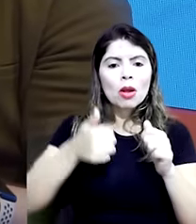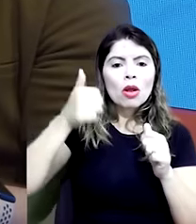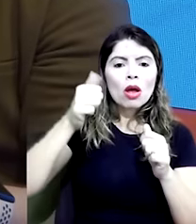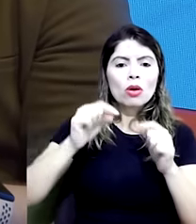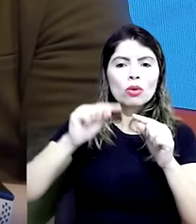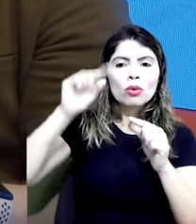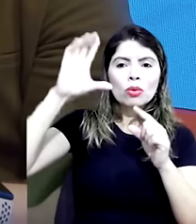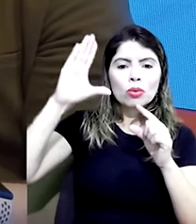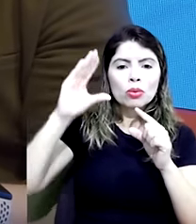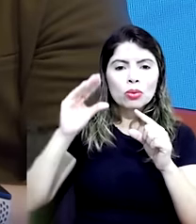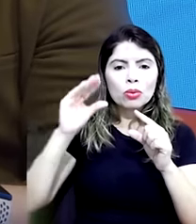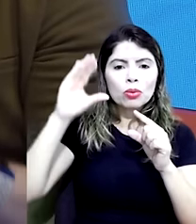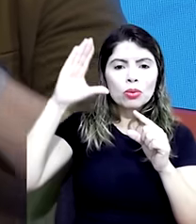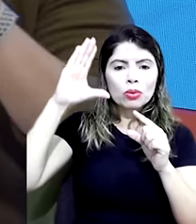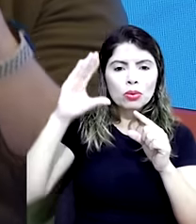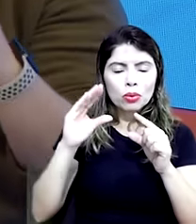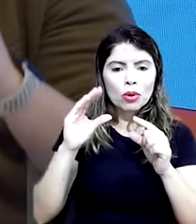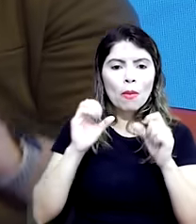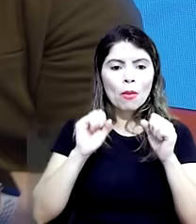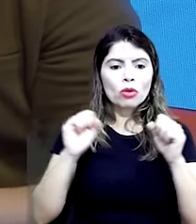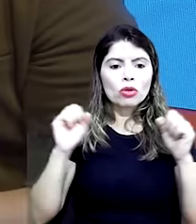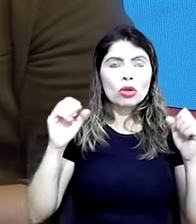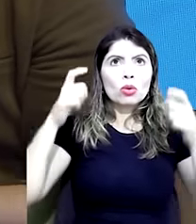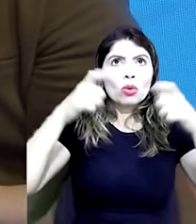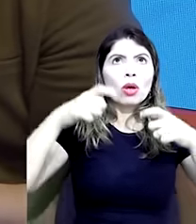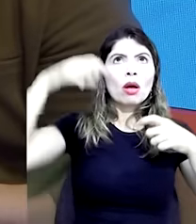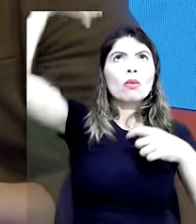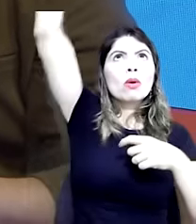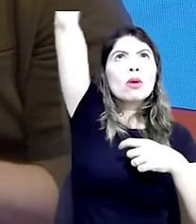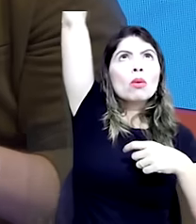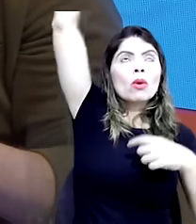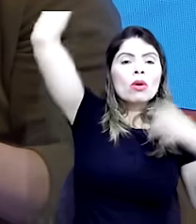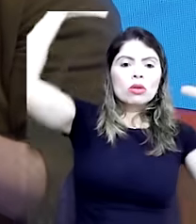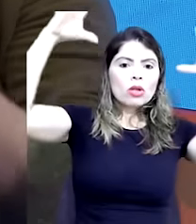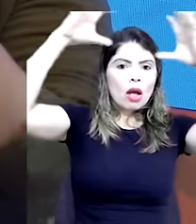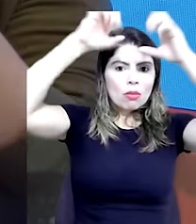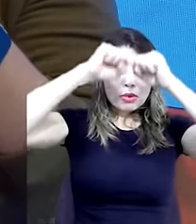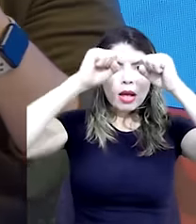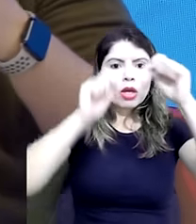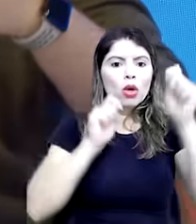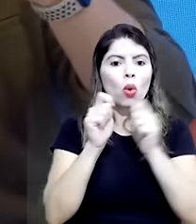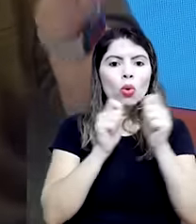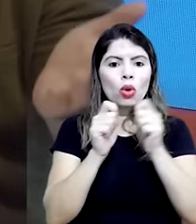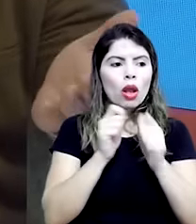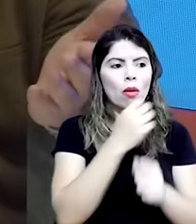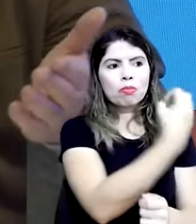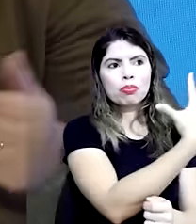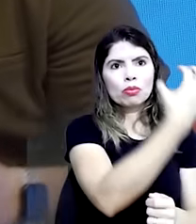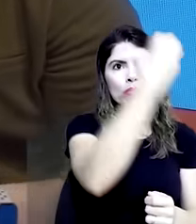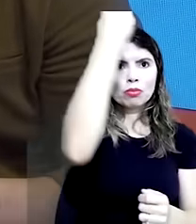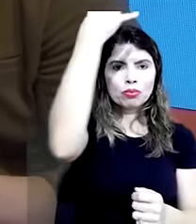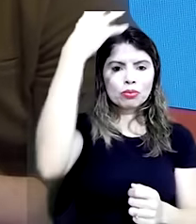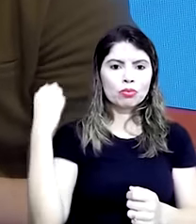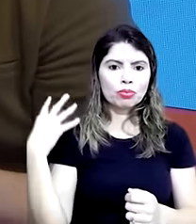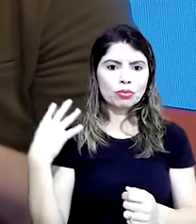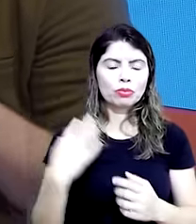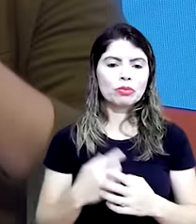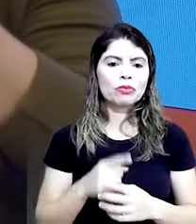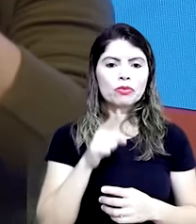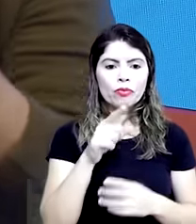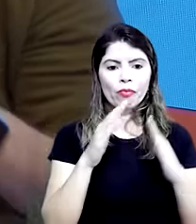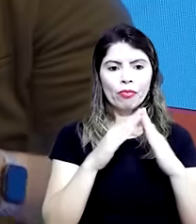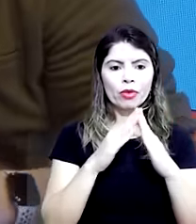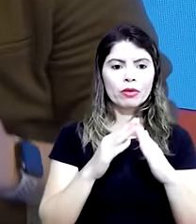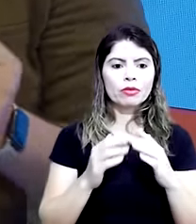através desses equipamentos aí vamos lá você tá em casa e tá pensando eu não tenho soft Box eu não tenho